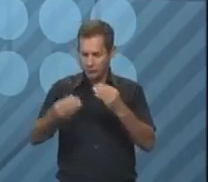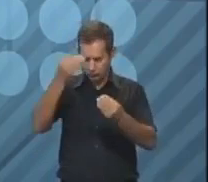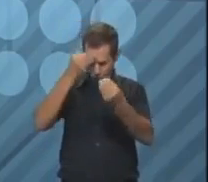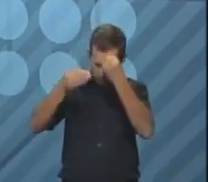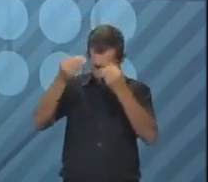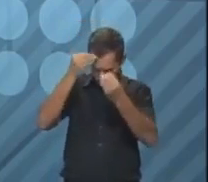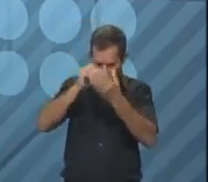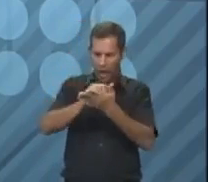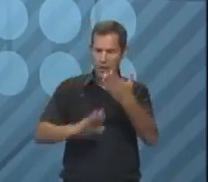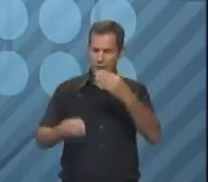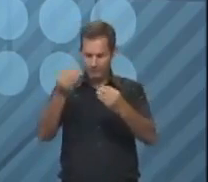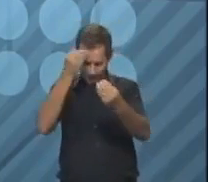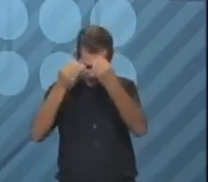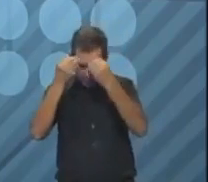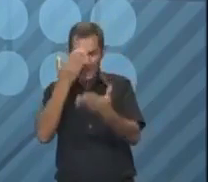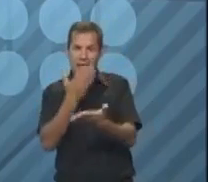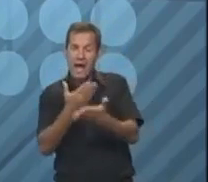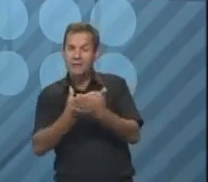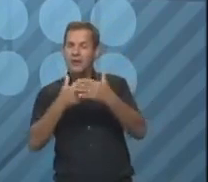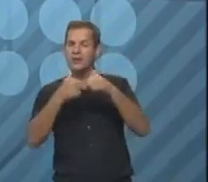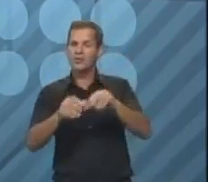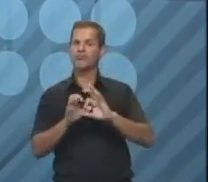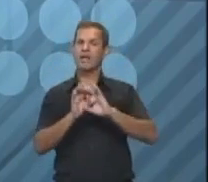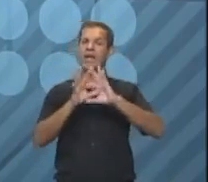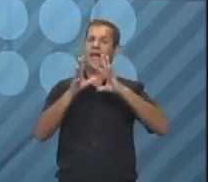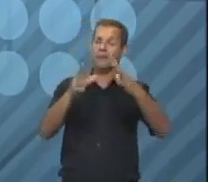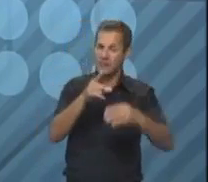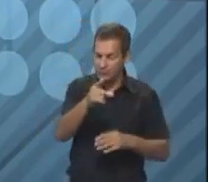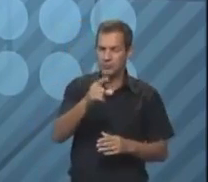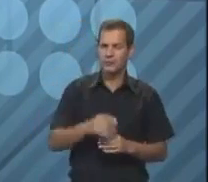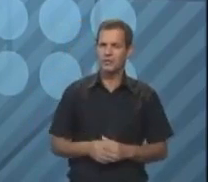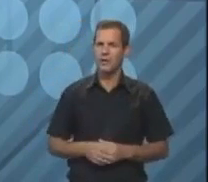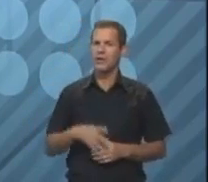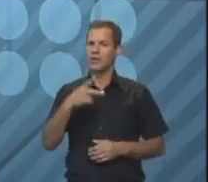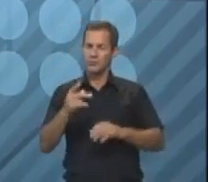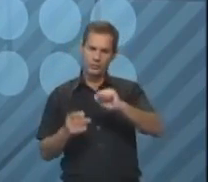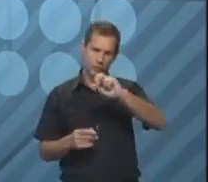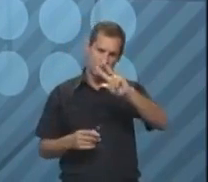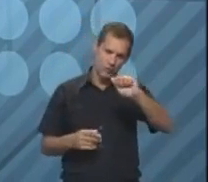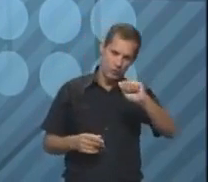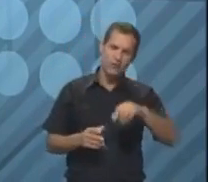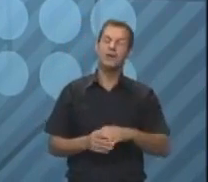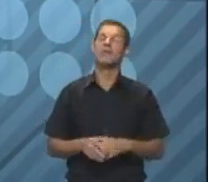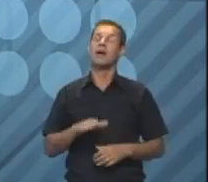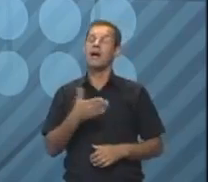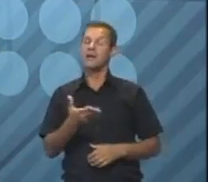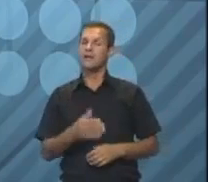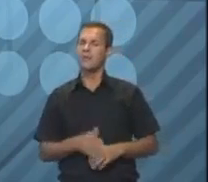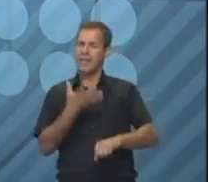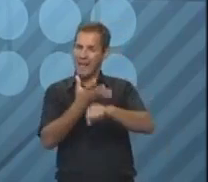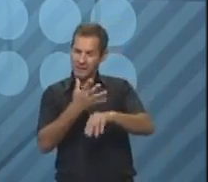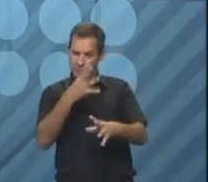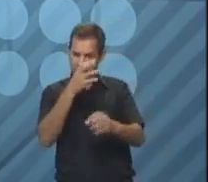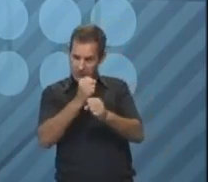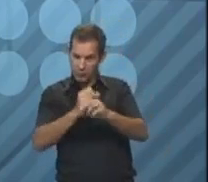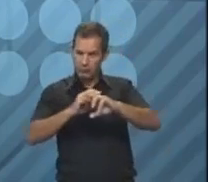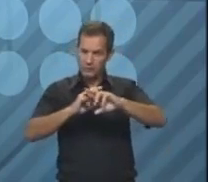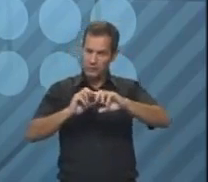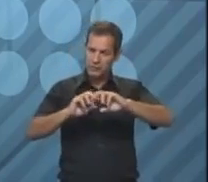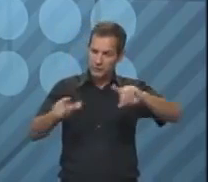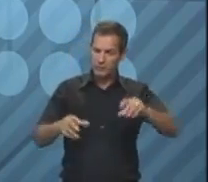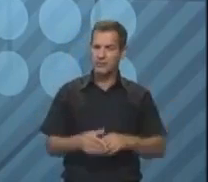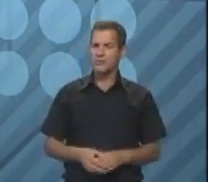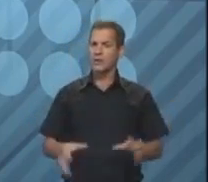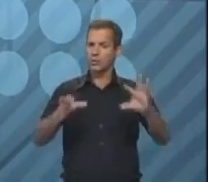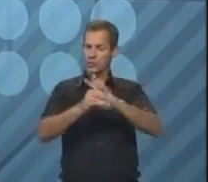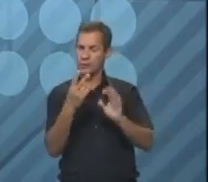de fixação. Essas aulas, elas estarão disponíveis para você no seu ambiente, Então, a disciplina de Cálculo Diferencial Integral